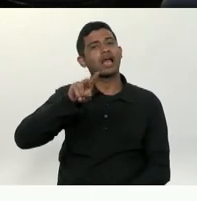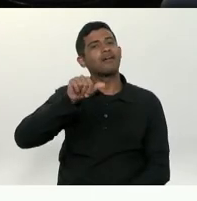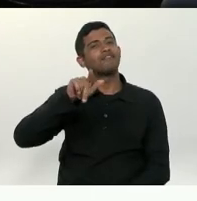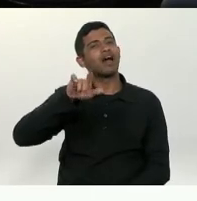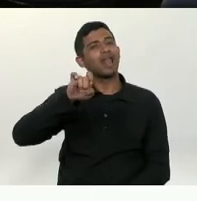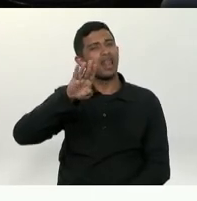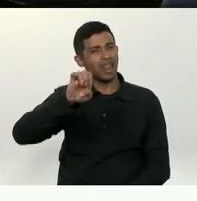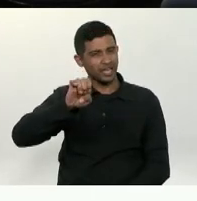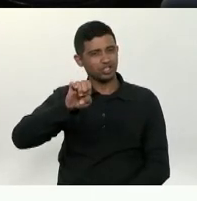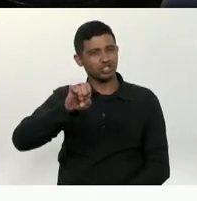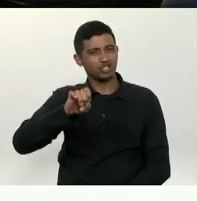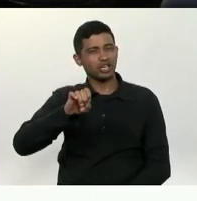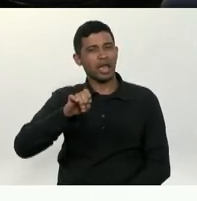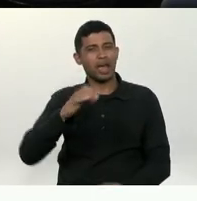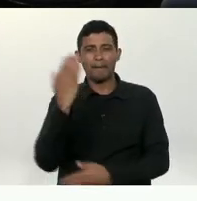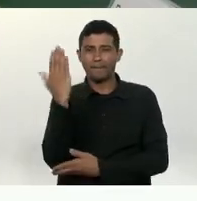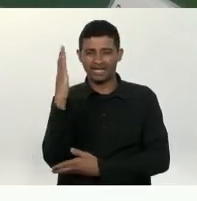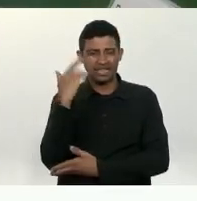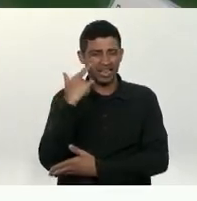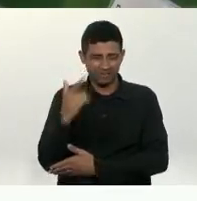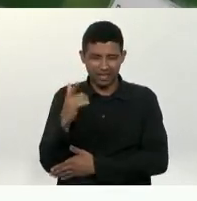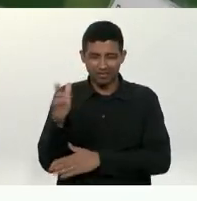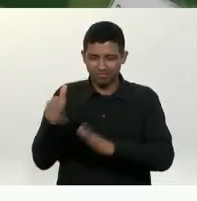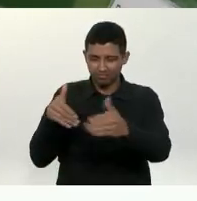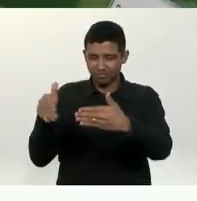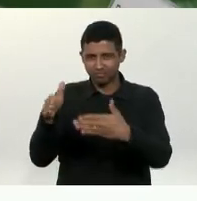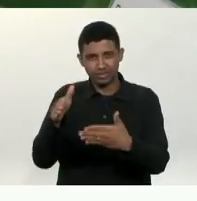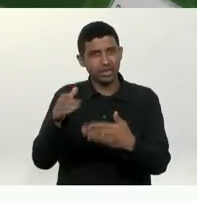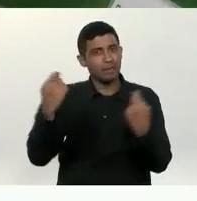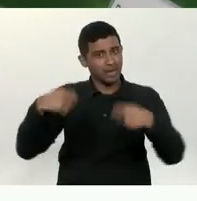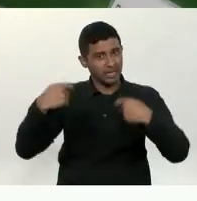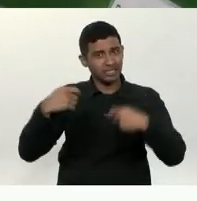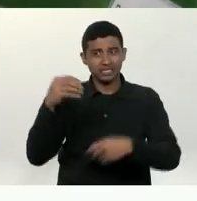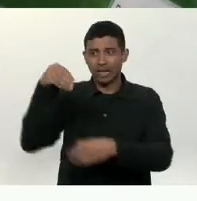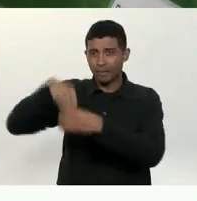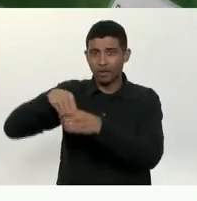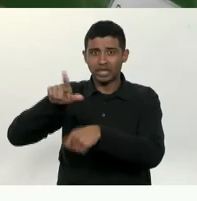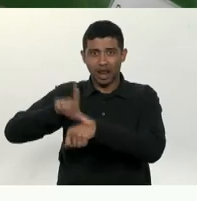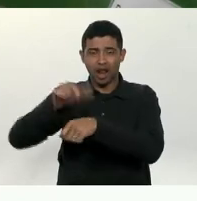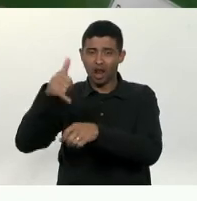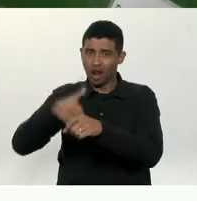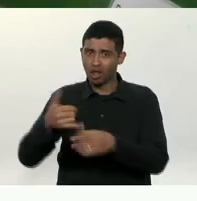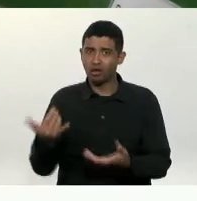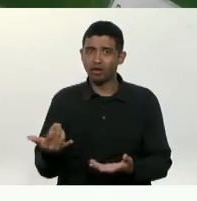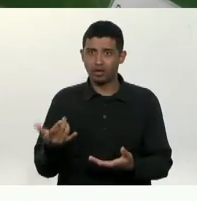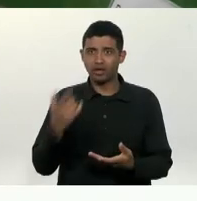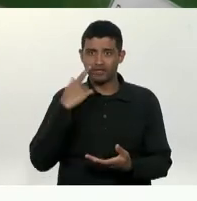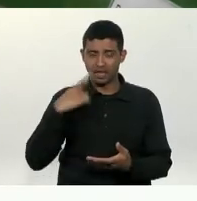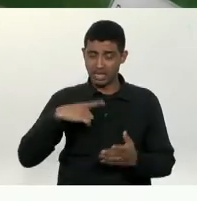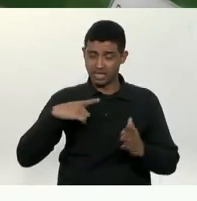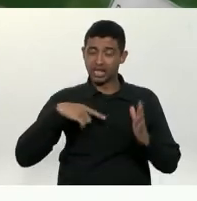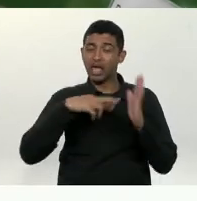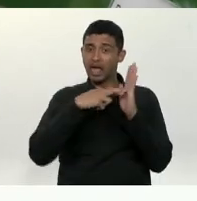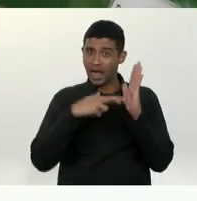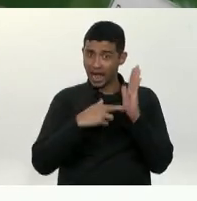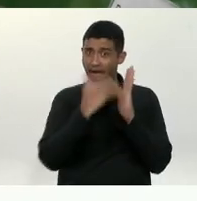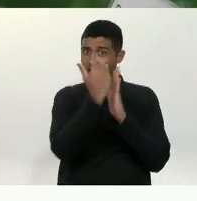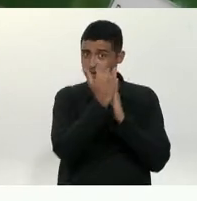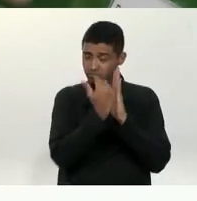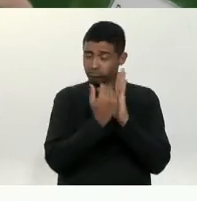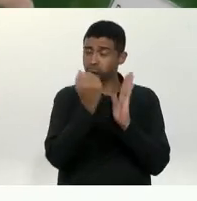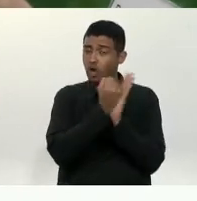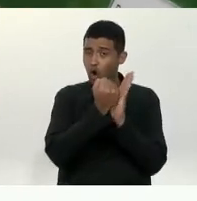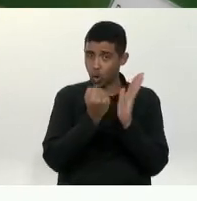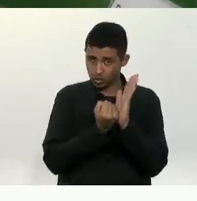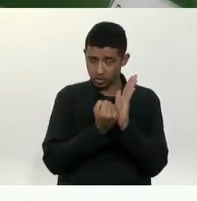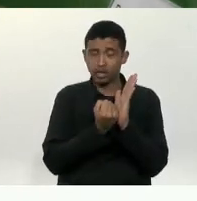que tem que colocar no posto de gasolina. De modo que esse investimento, que é cláusula contratual, ela